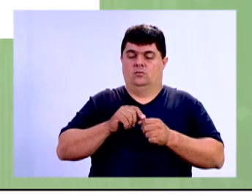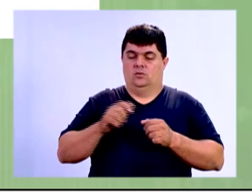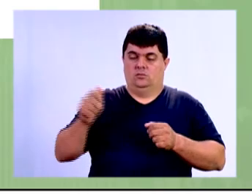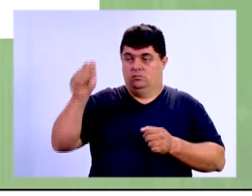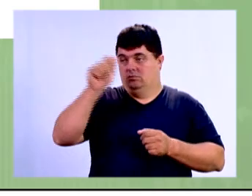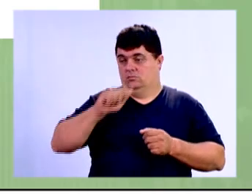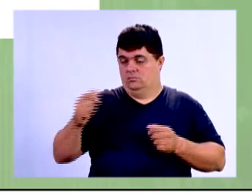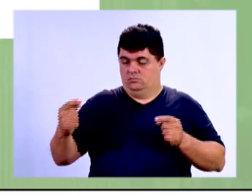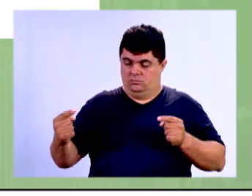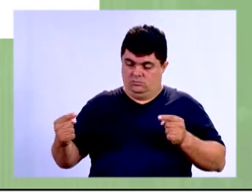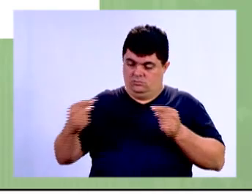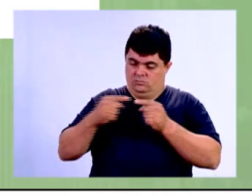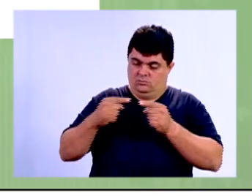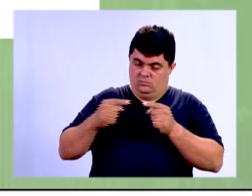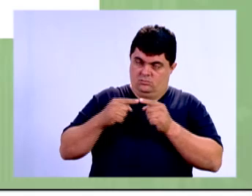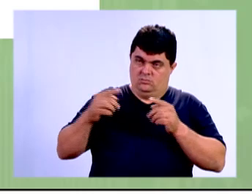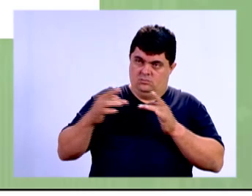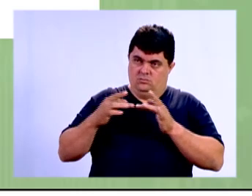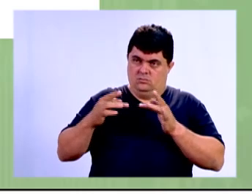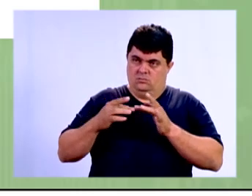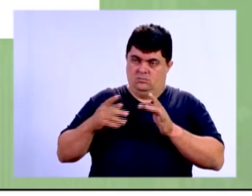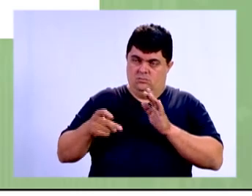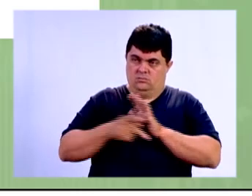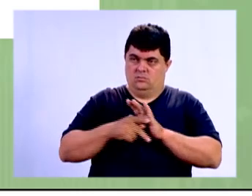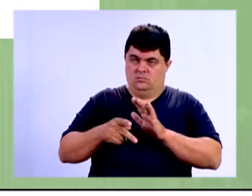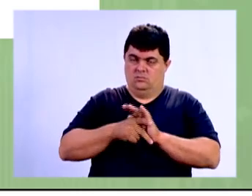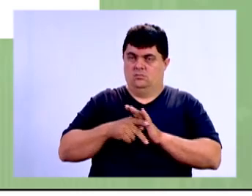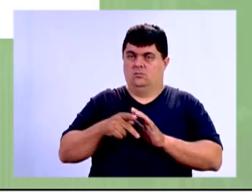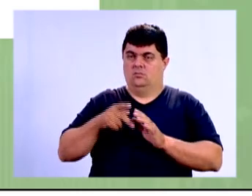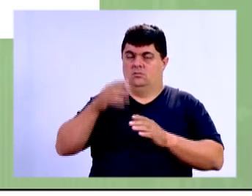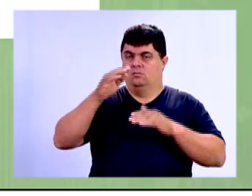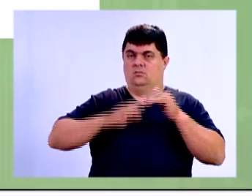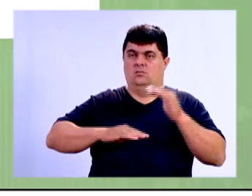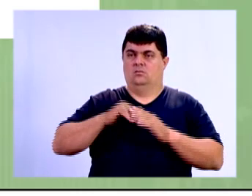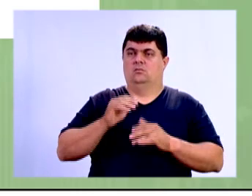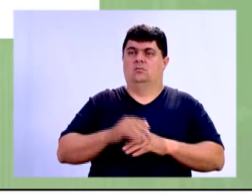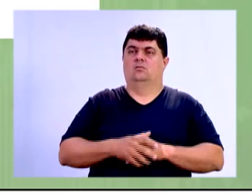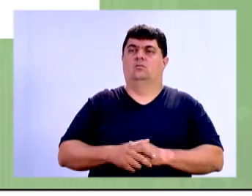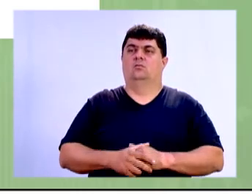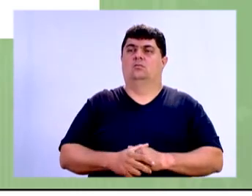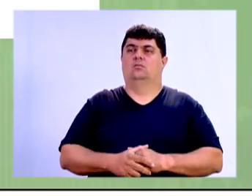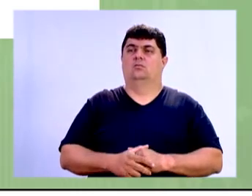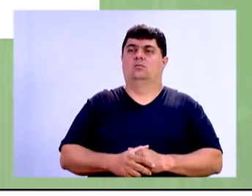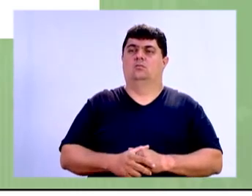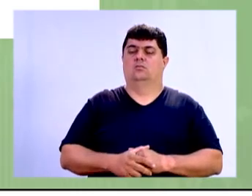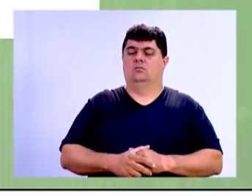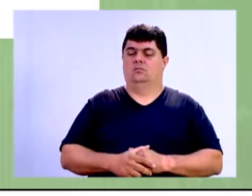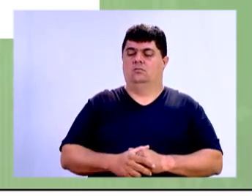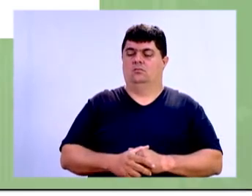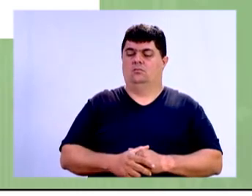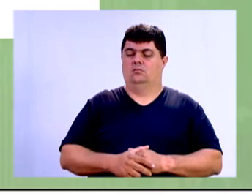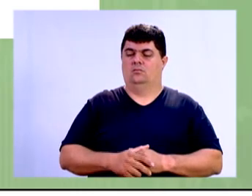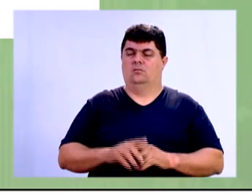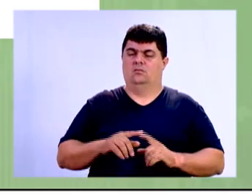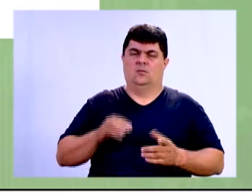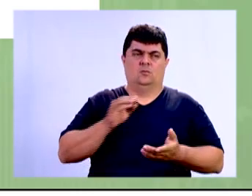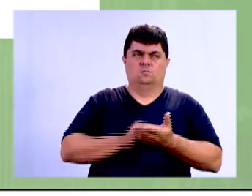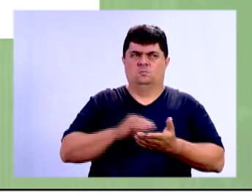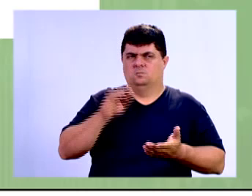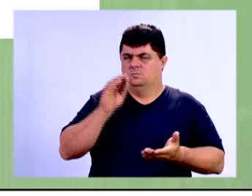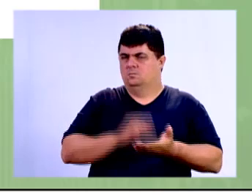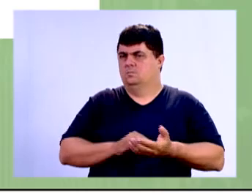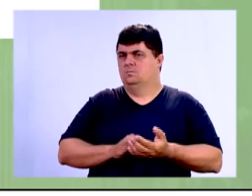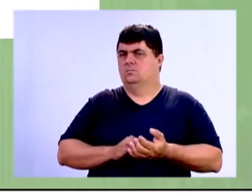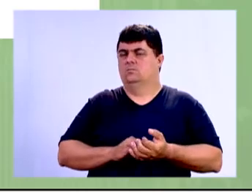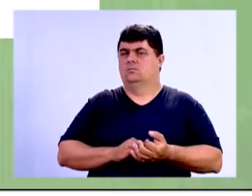associar um funcionário àquela empresa. Mas está faltando alguma